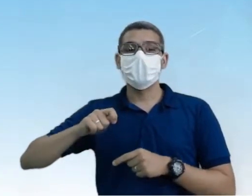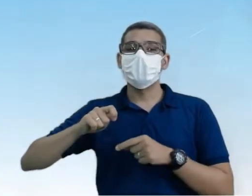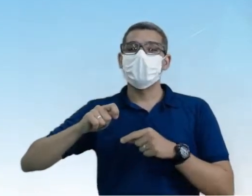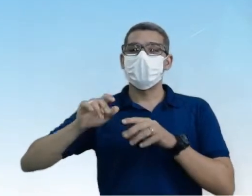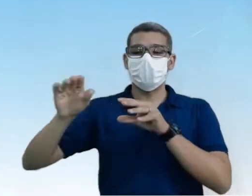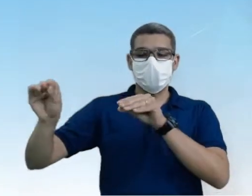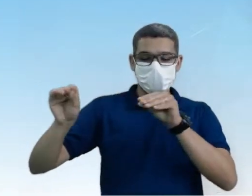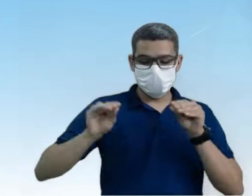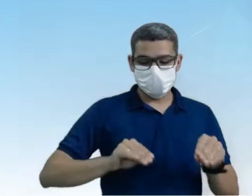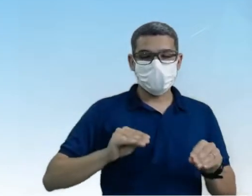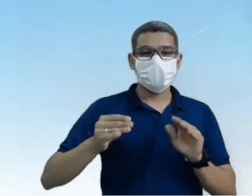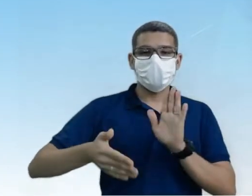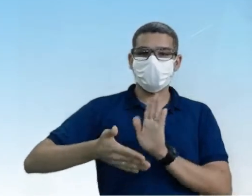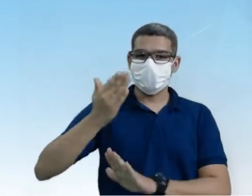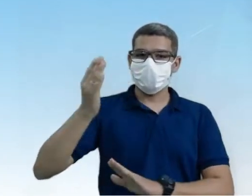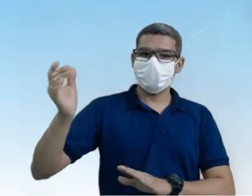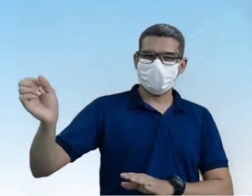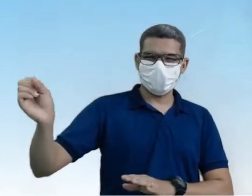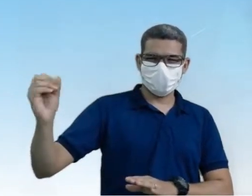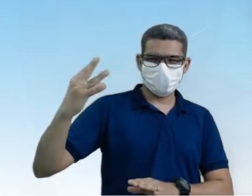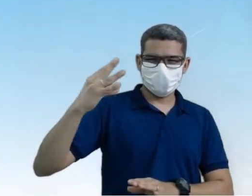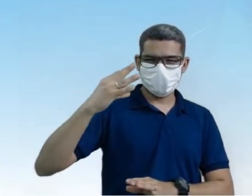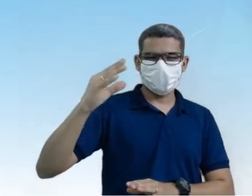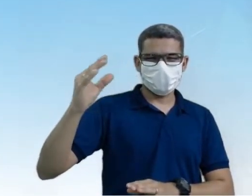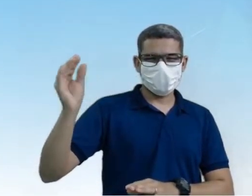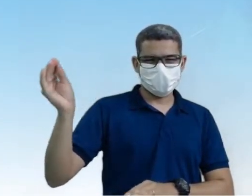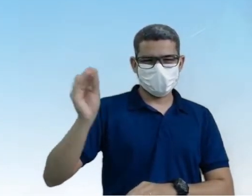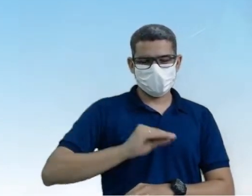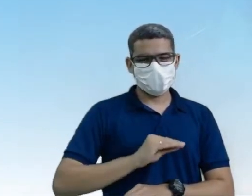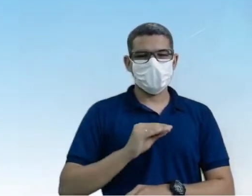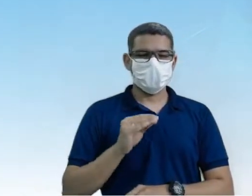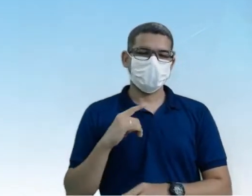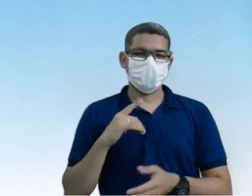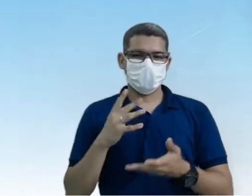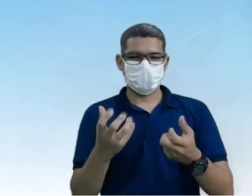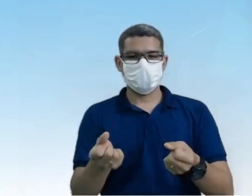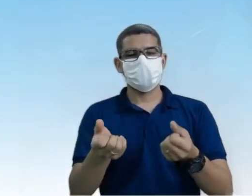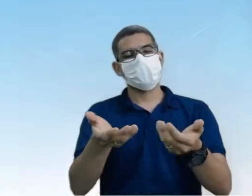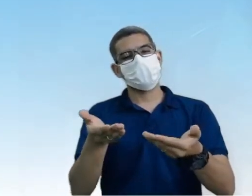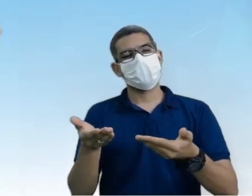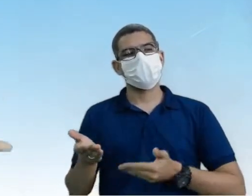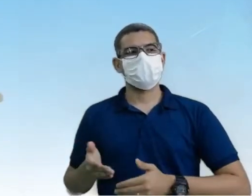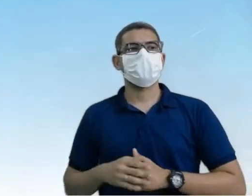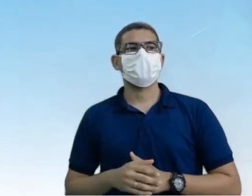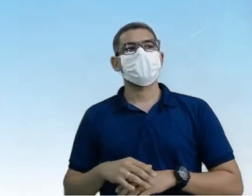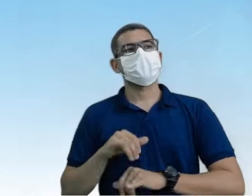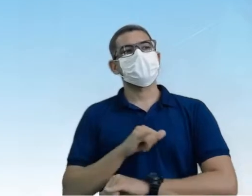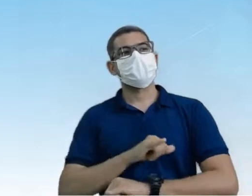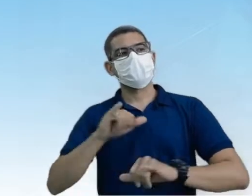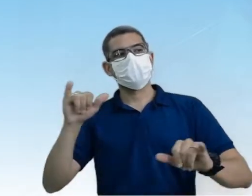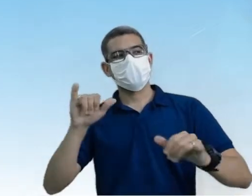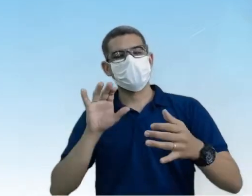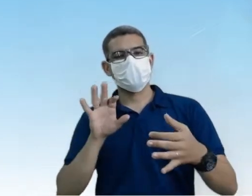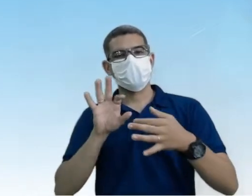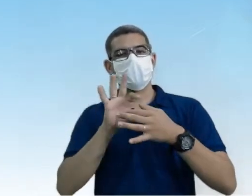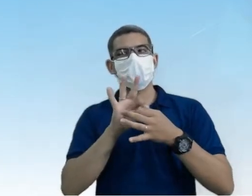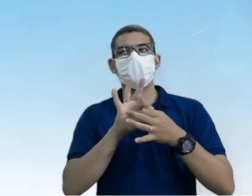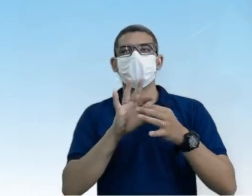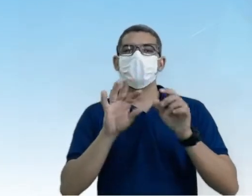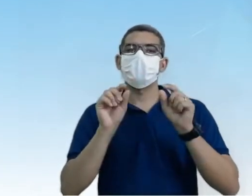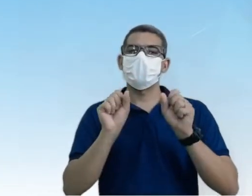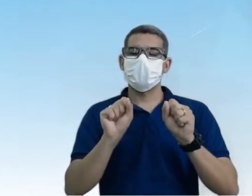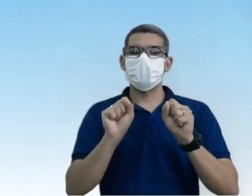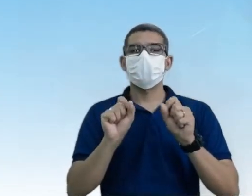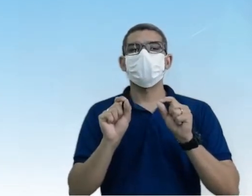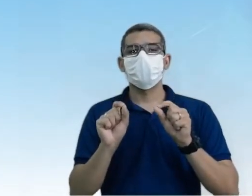que um anúncio pode desenvolver. E claro, né, um anúncio ele pode estar vinculado a uma campaign ou